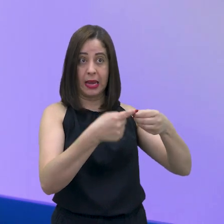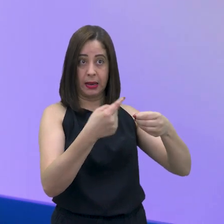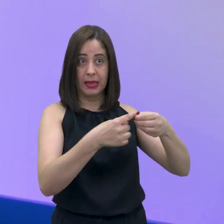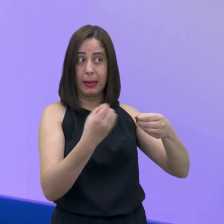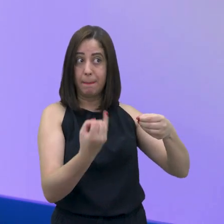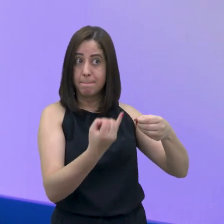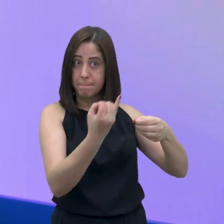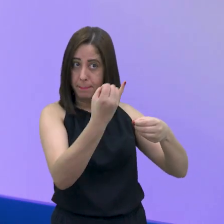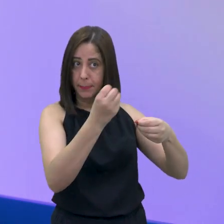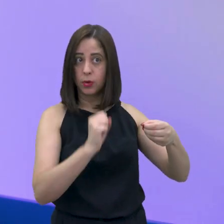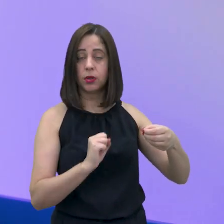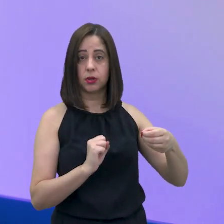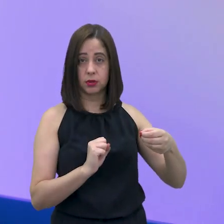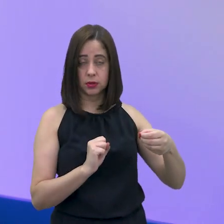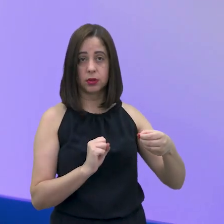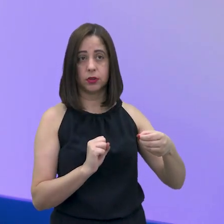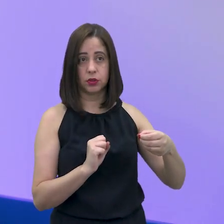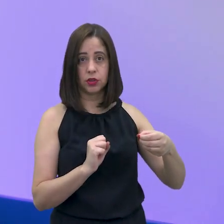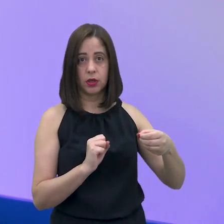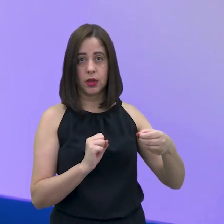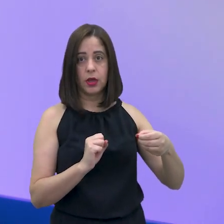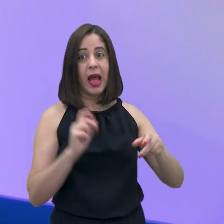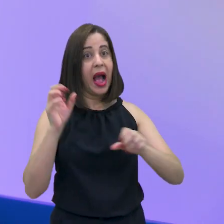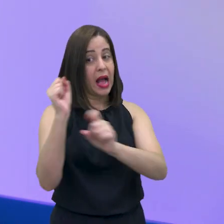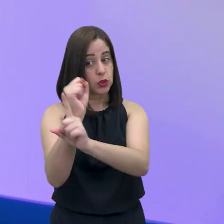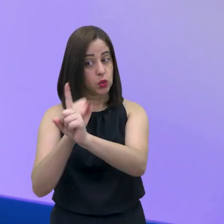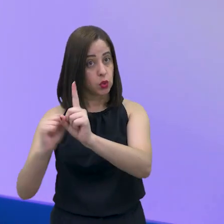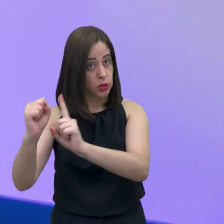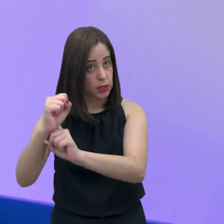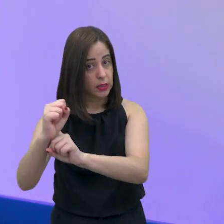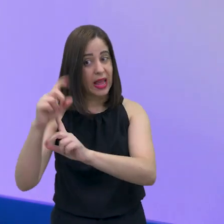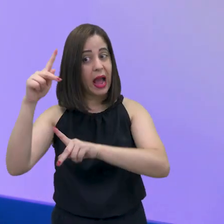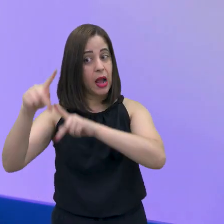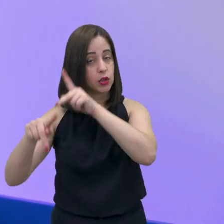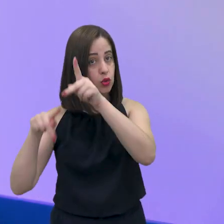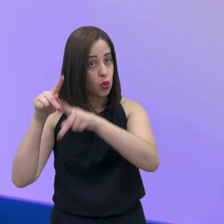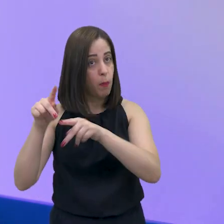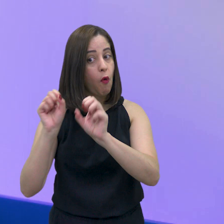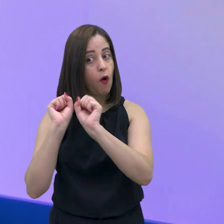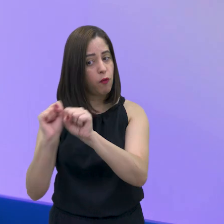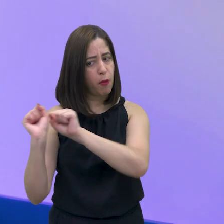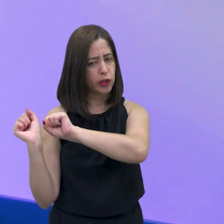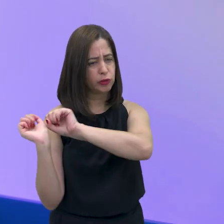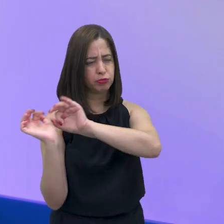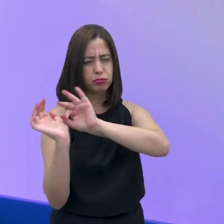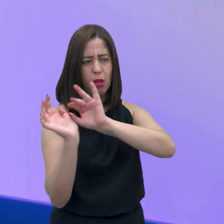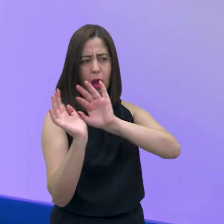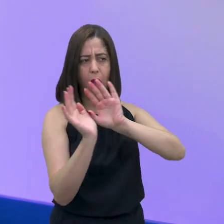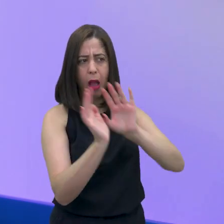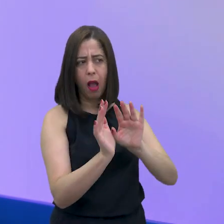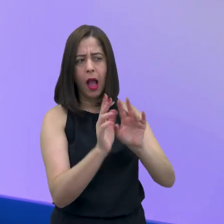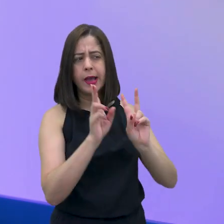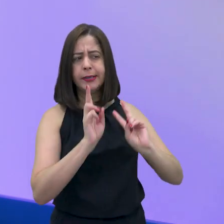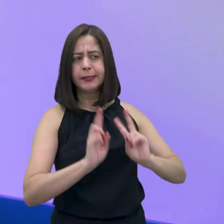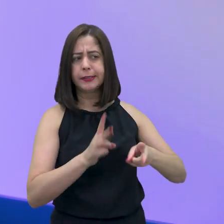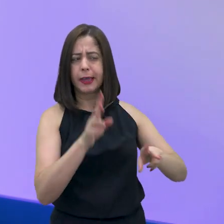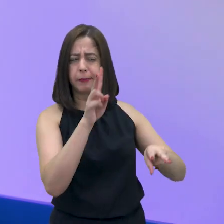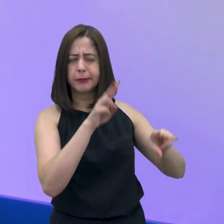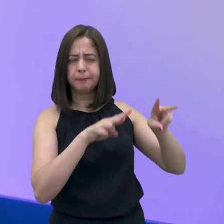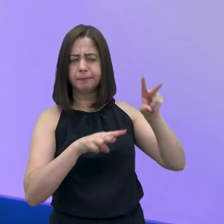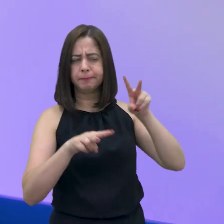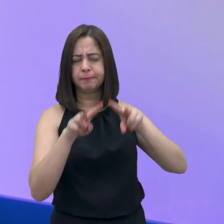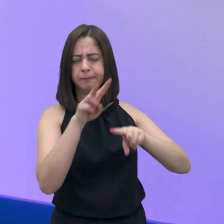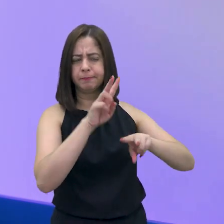importantíssimos que permitem a real participação da sociedade civil na formulação de política pública e